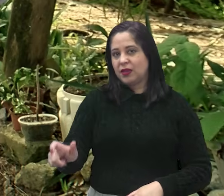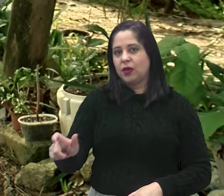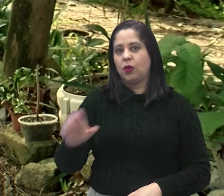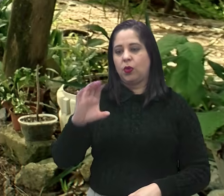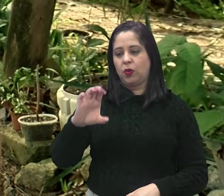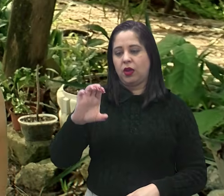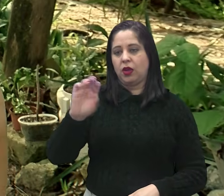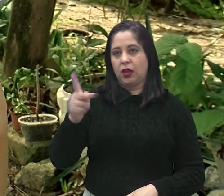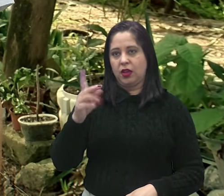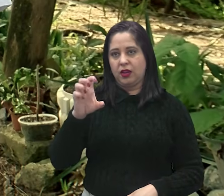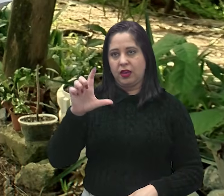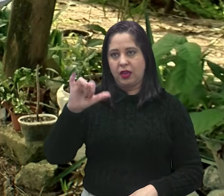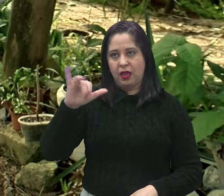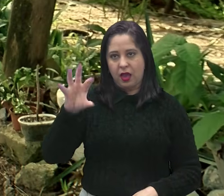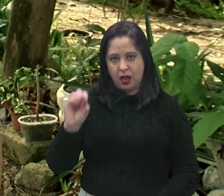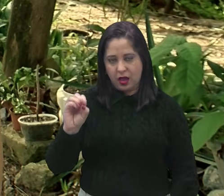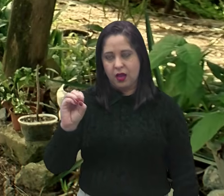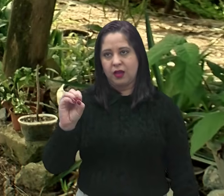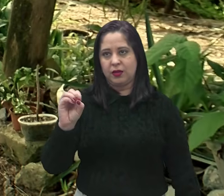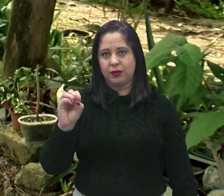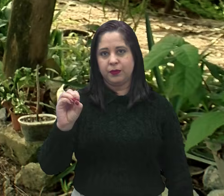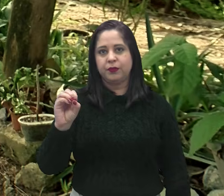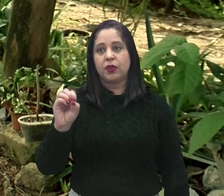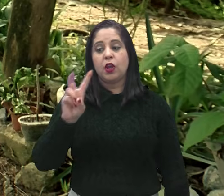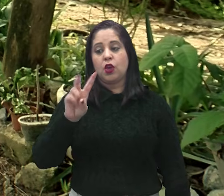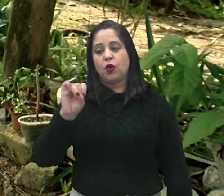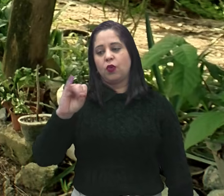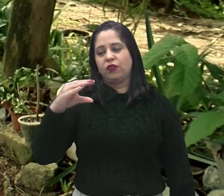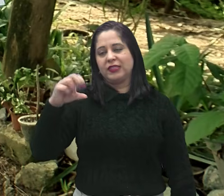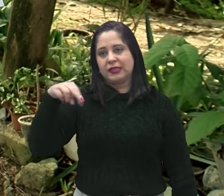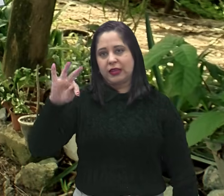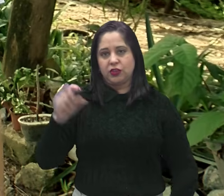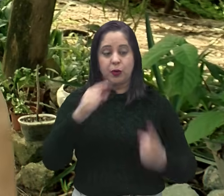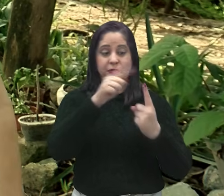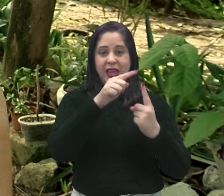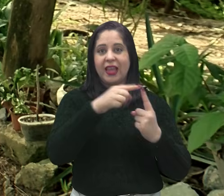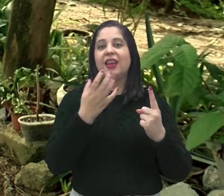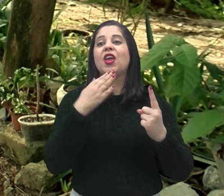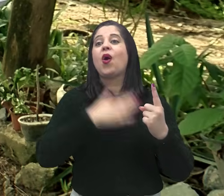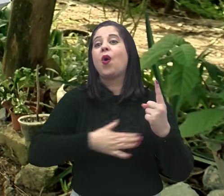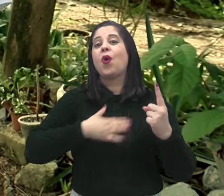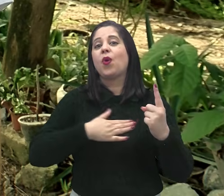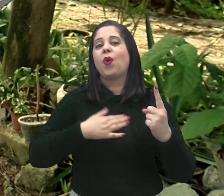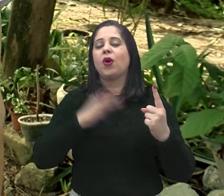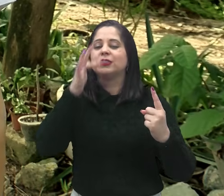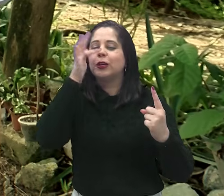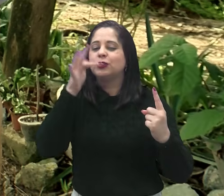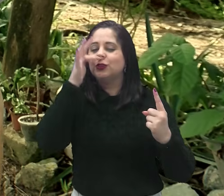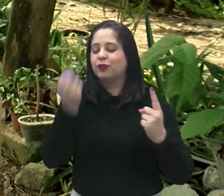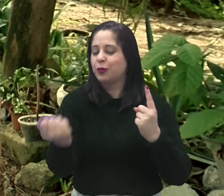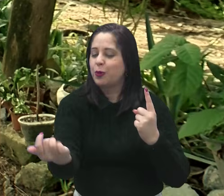vinham transformando. Então o seu Hélio gostava de plantar muitas flores, o seu Vicente muitas árvores.